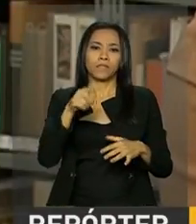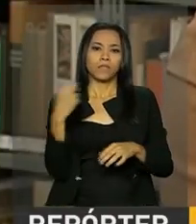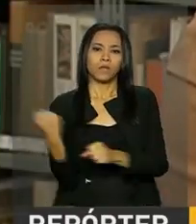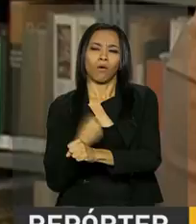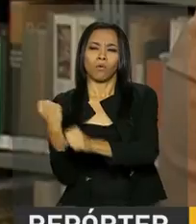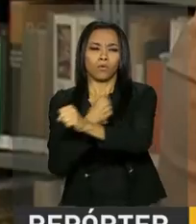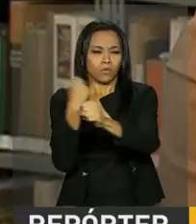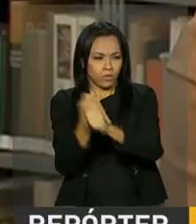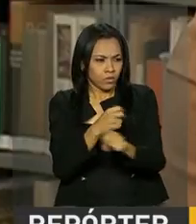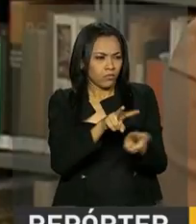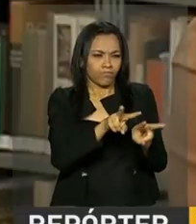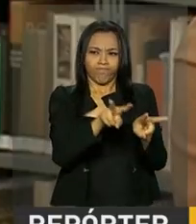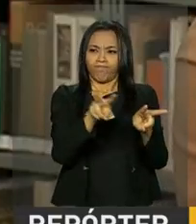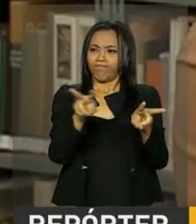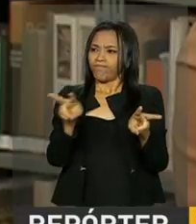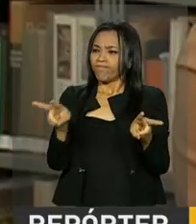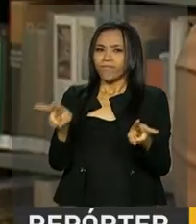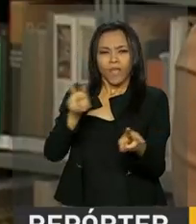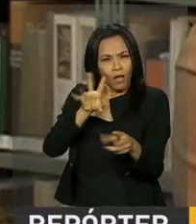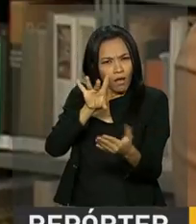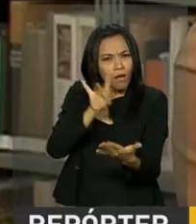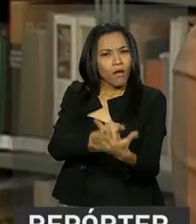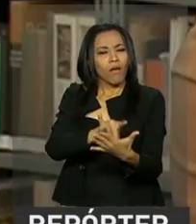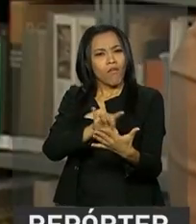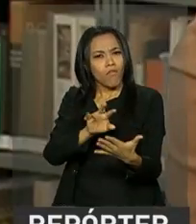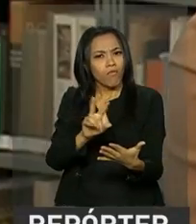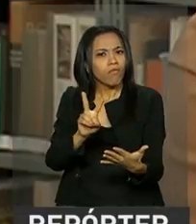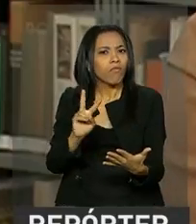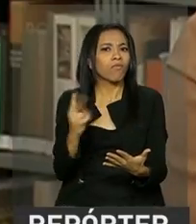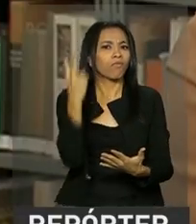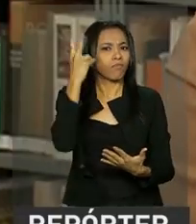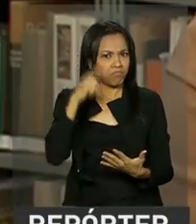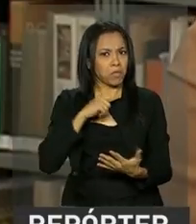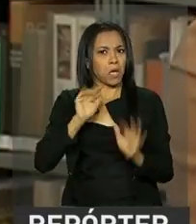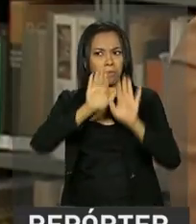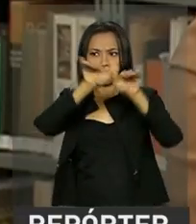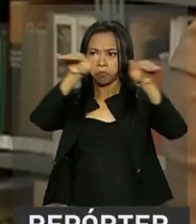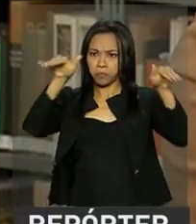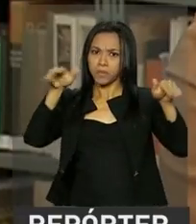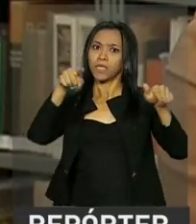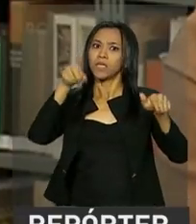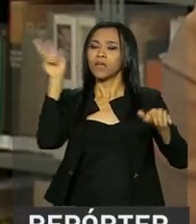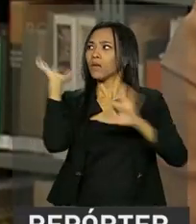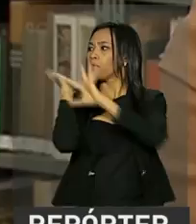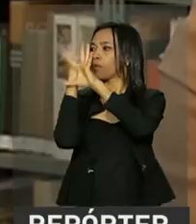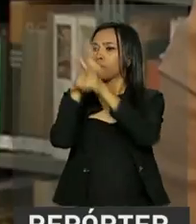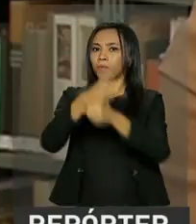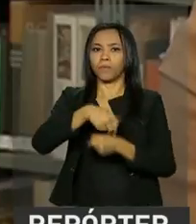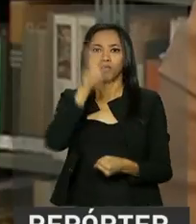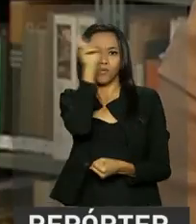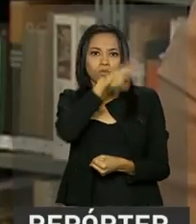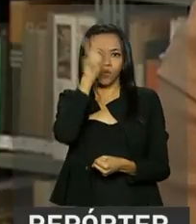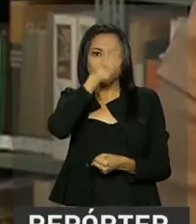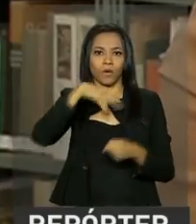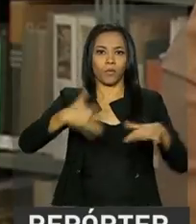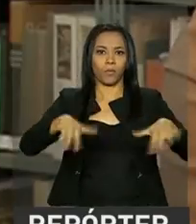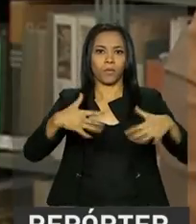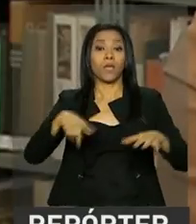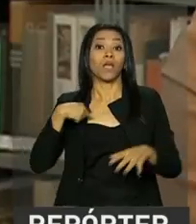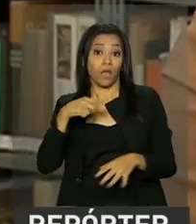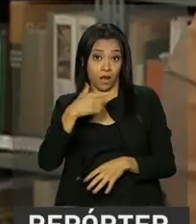dimensão real que ela possui de valor e pela sua dimensão histórica ele constrói